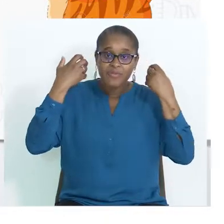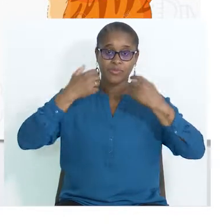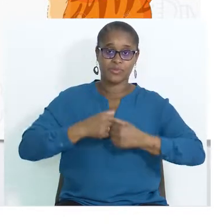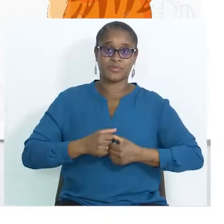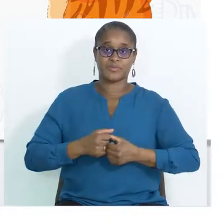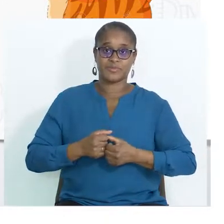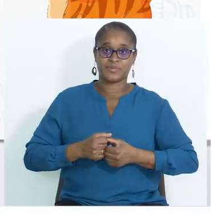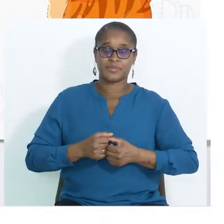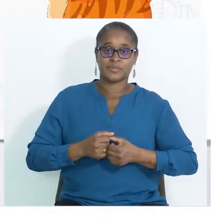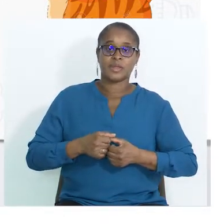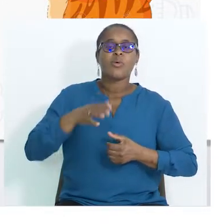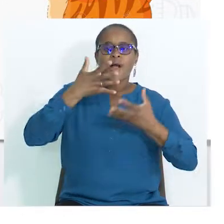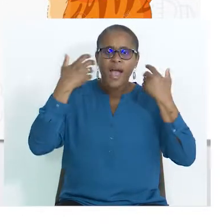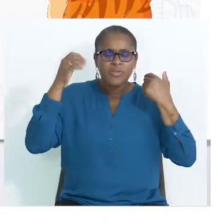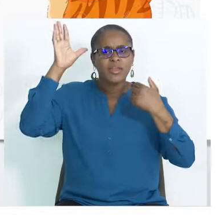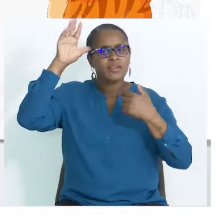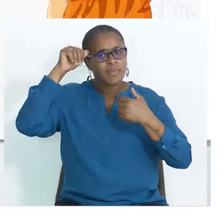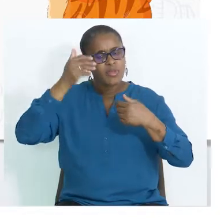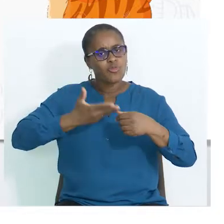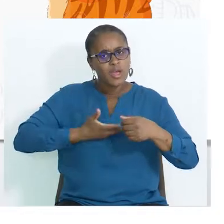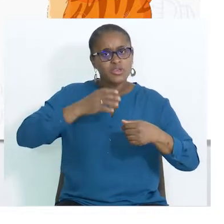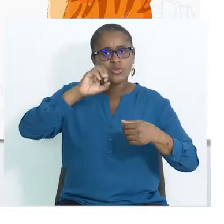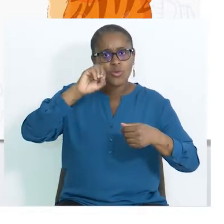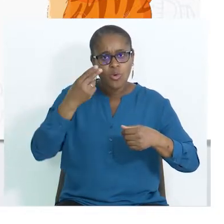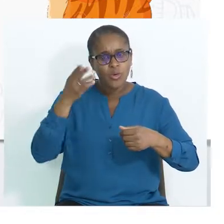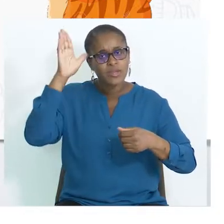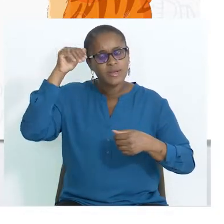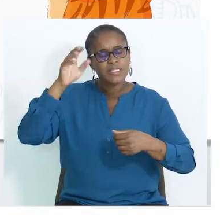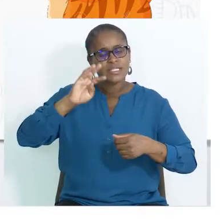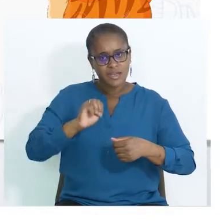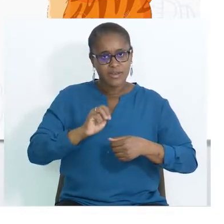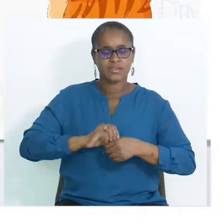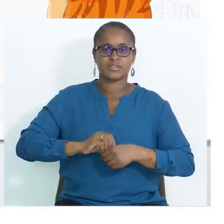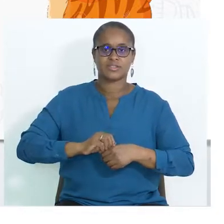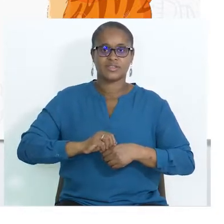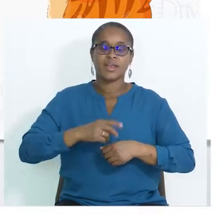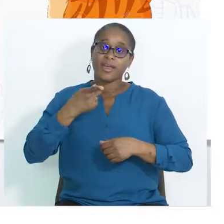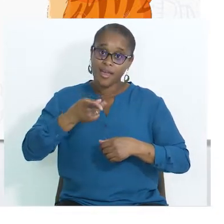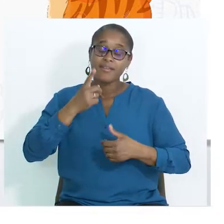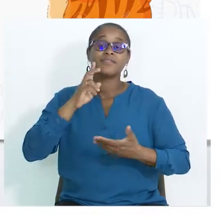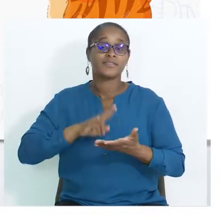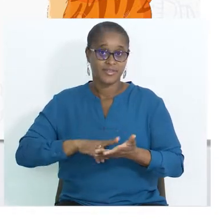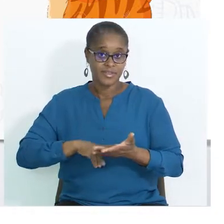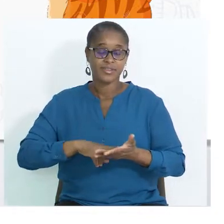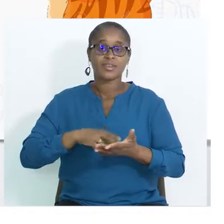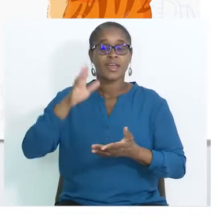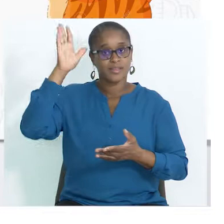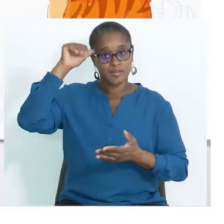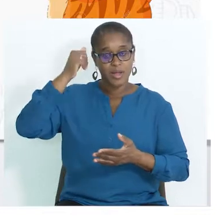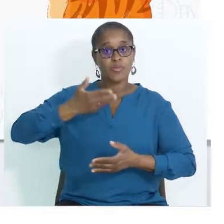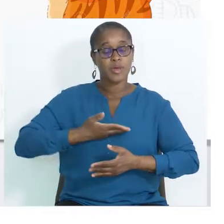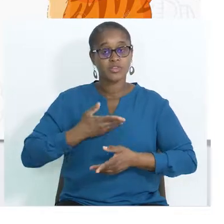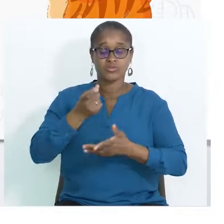gato o gato é um animal doméstico ou selvagem é exatamente